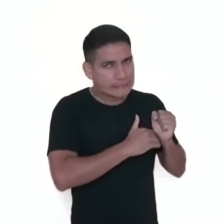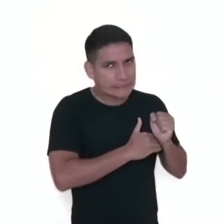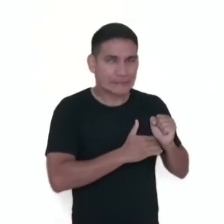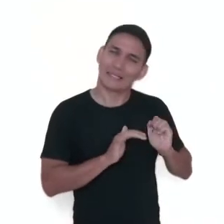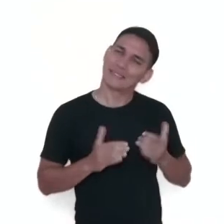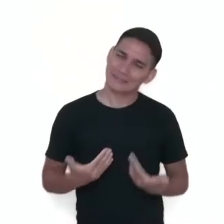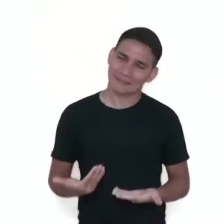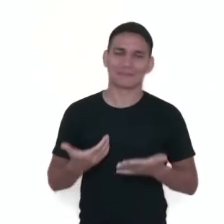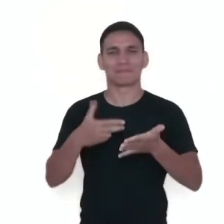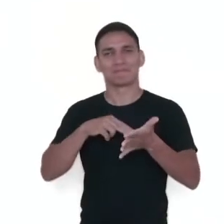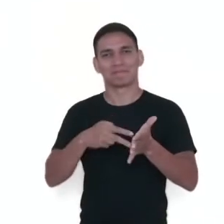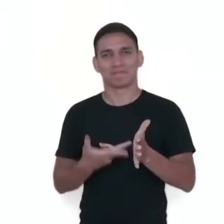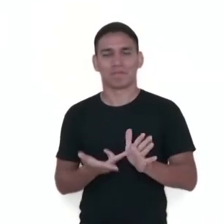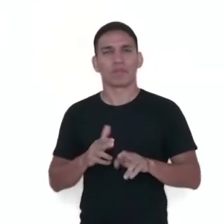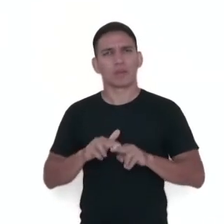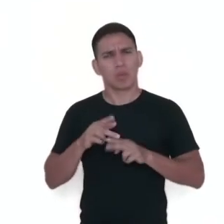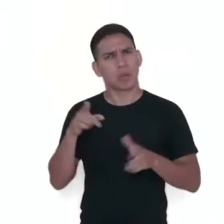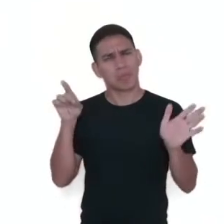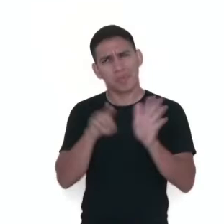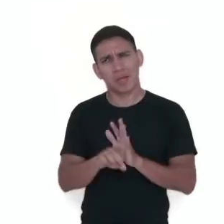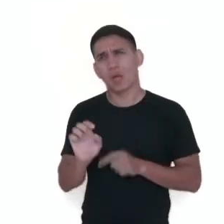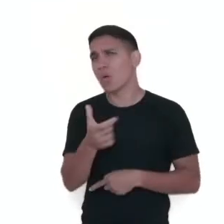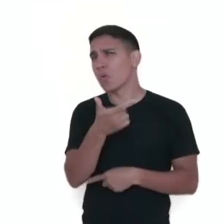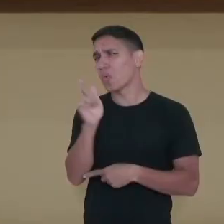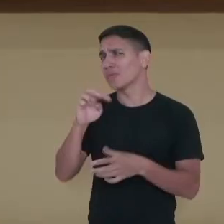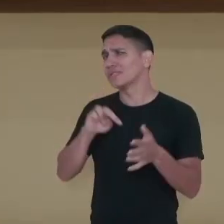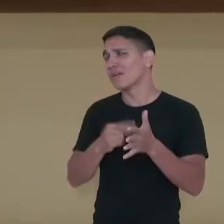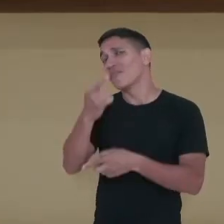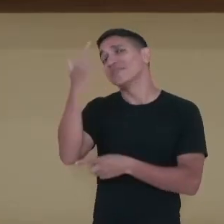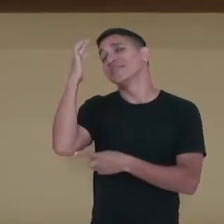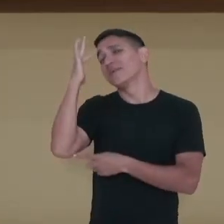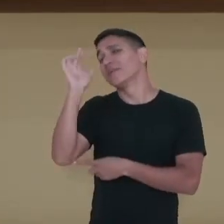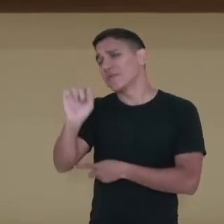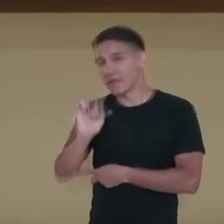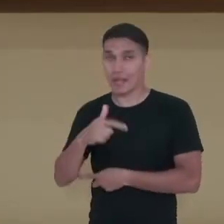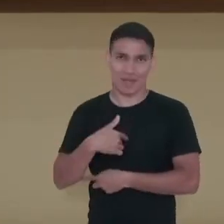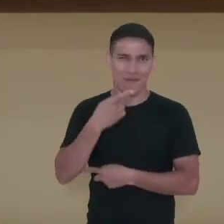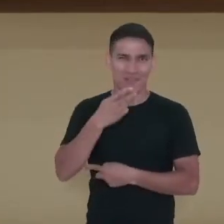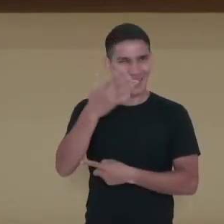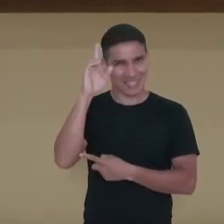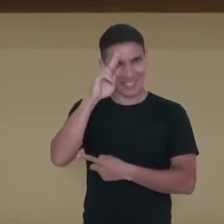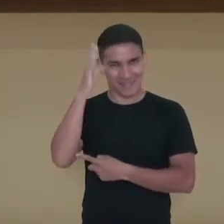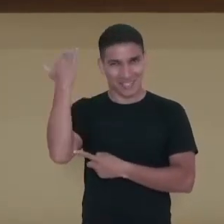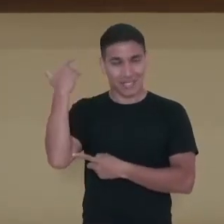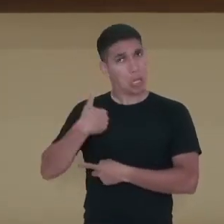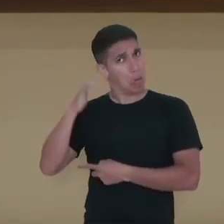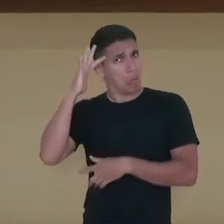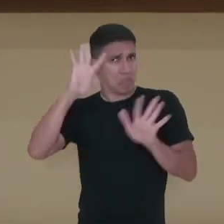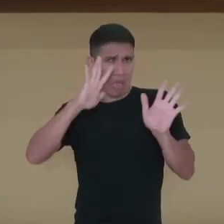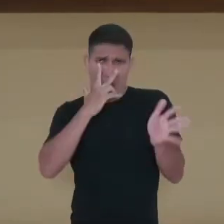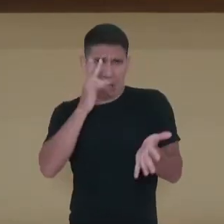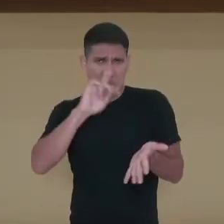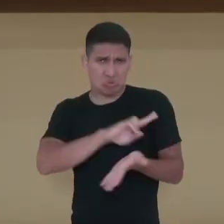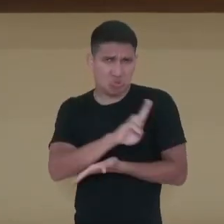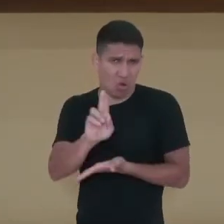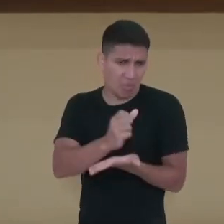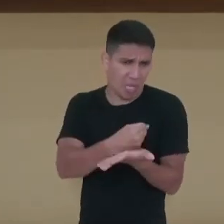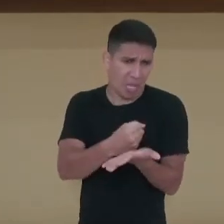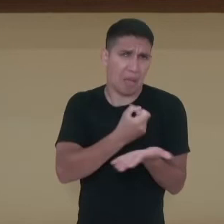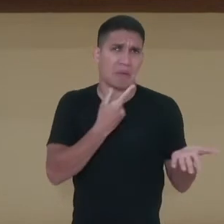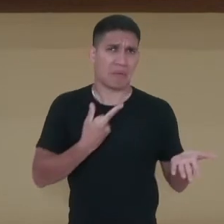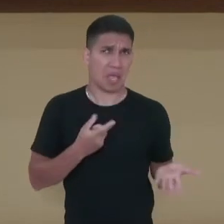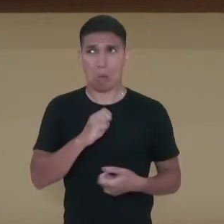tá? Qual foi o significado que você imaginou? Eu tinha dito para vocês já que eu imaginava que era tipo um remédio,